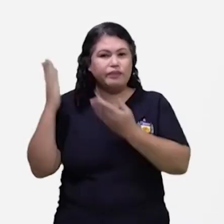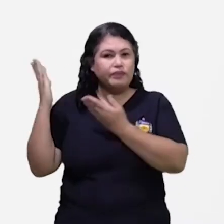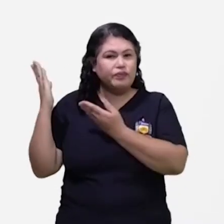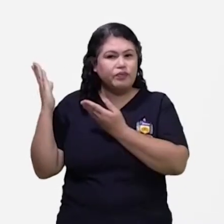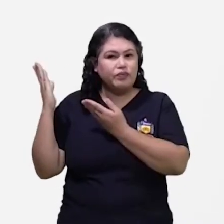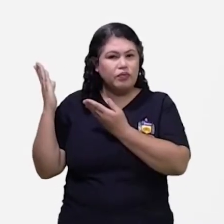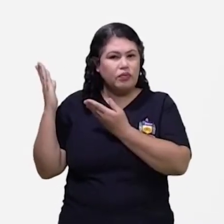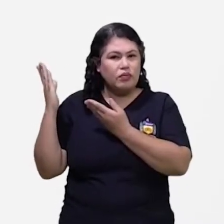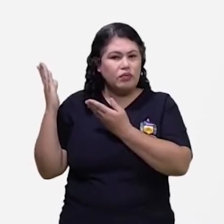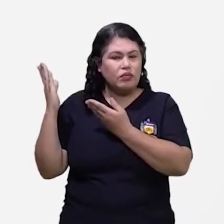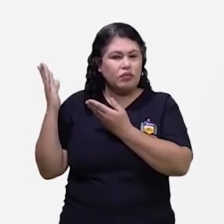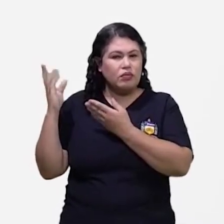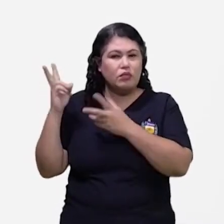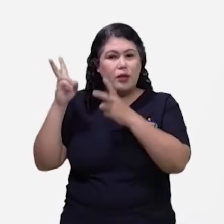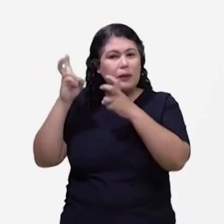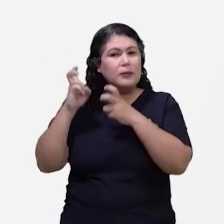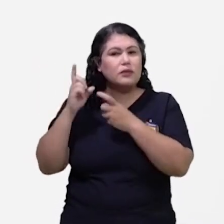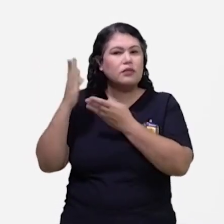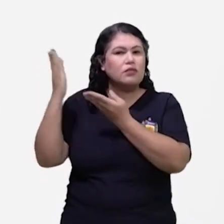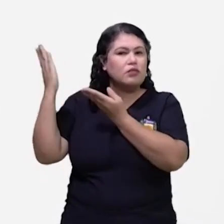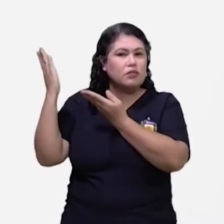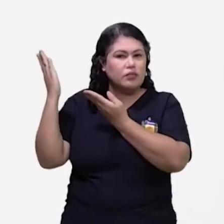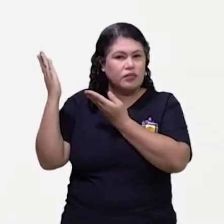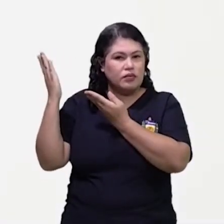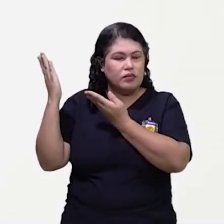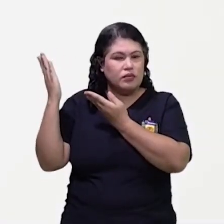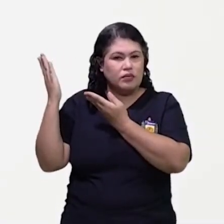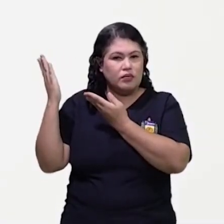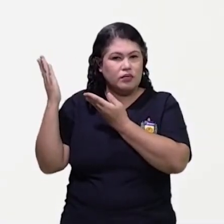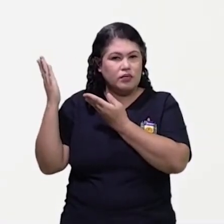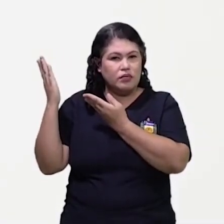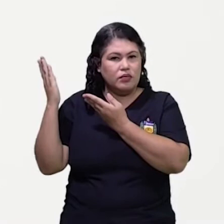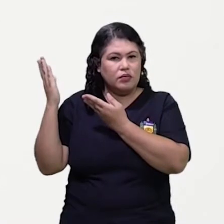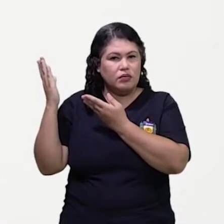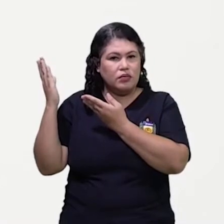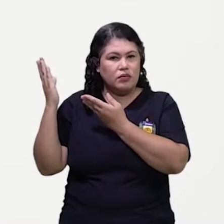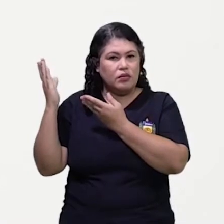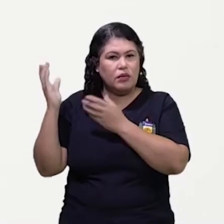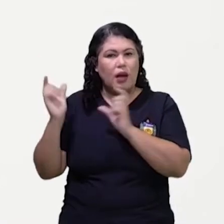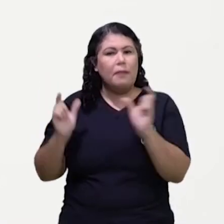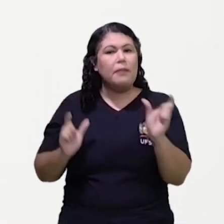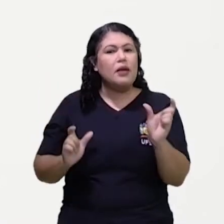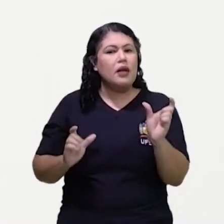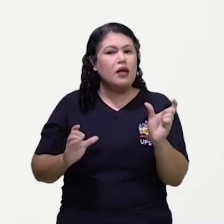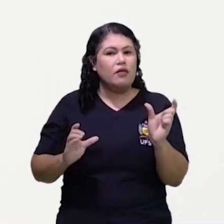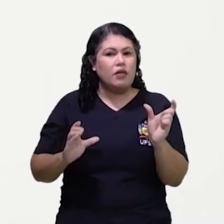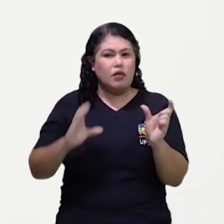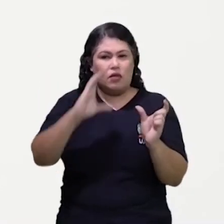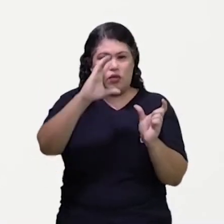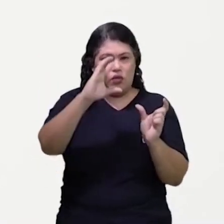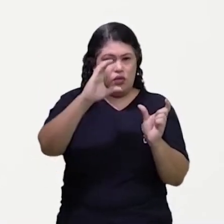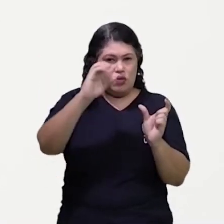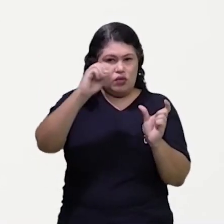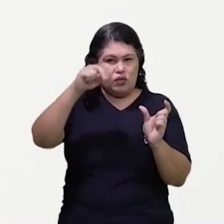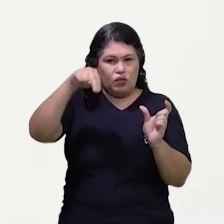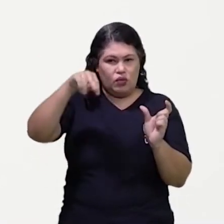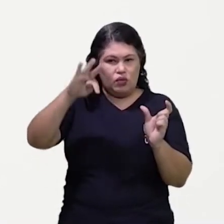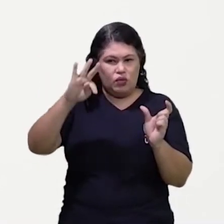Gostaria que vocês observassem aqui, ó. Preste atenção. A palavra